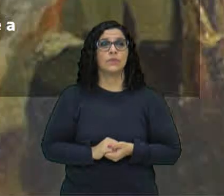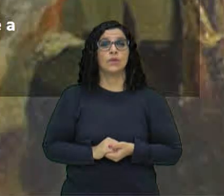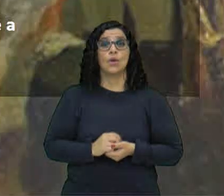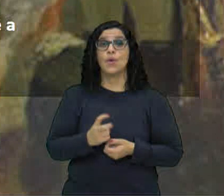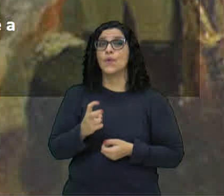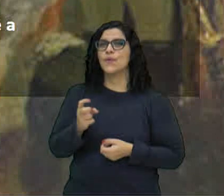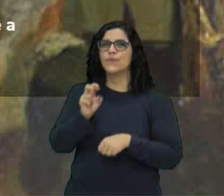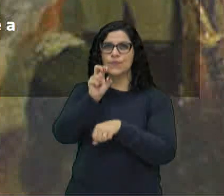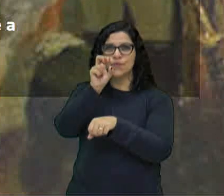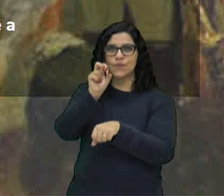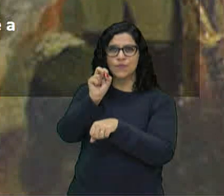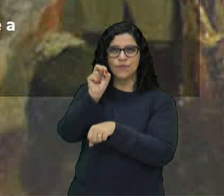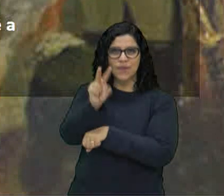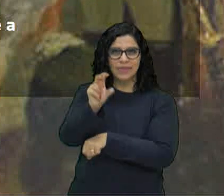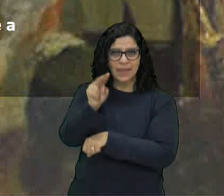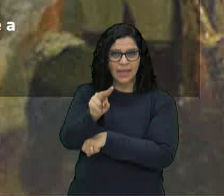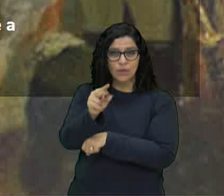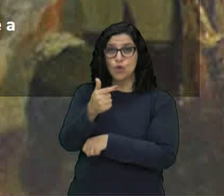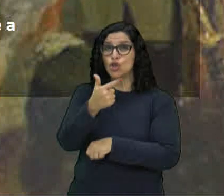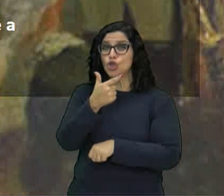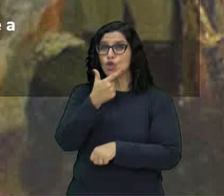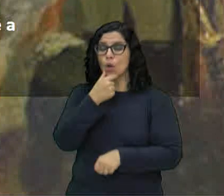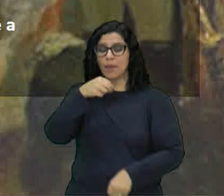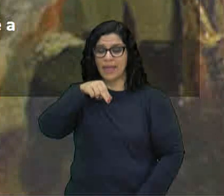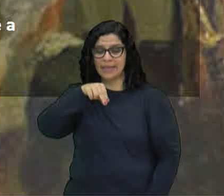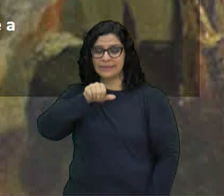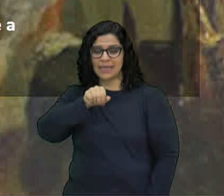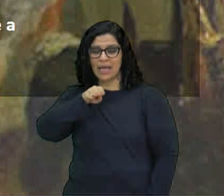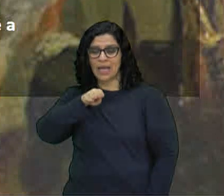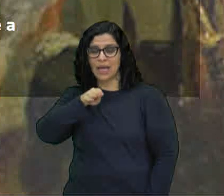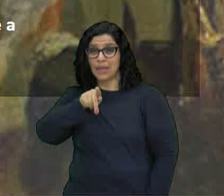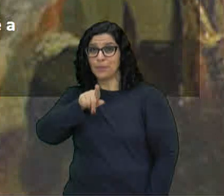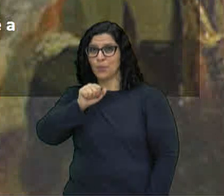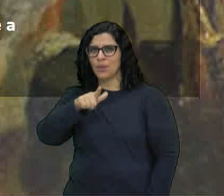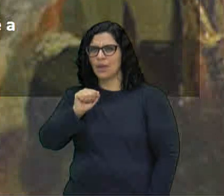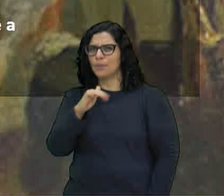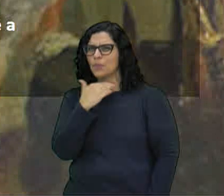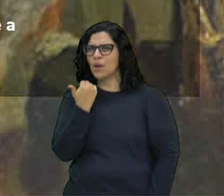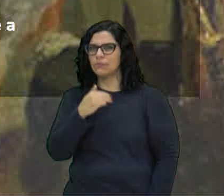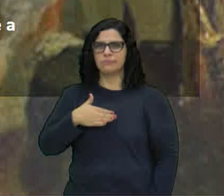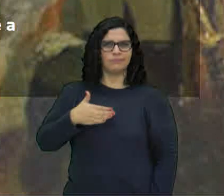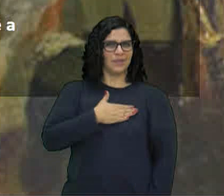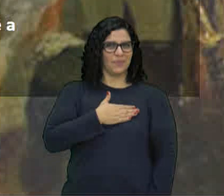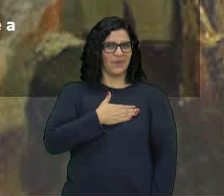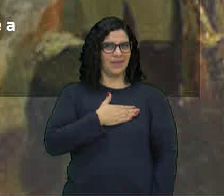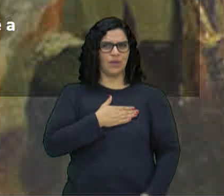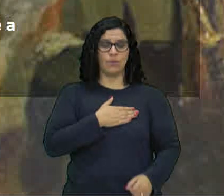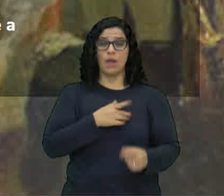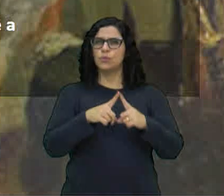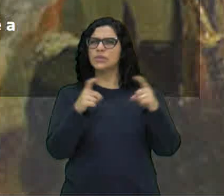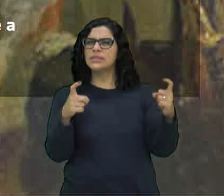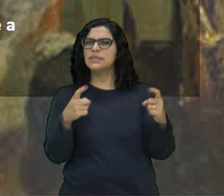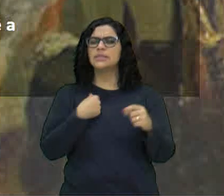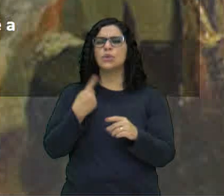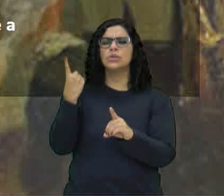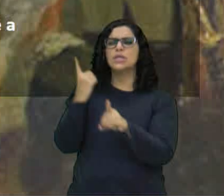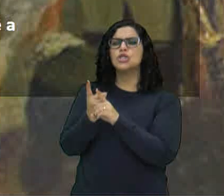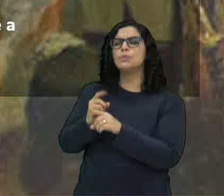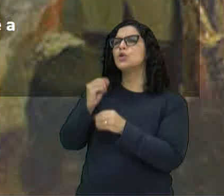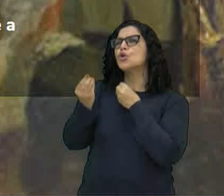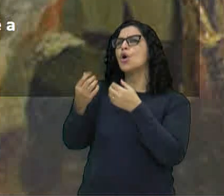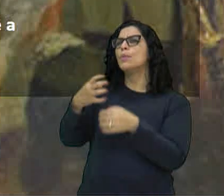que matou Napoleão Bonaparte. Chegada a segunda metade do século XX, cientistas se mostraram interessados em descobrir de